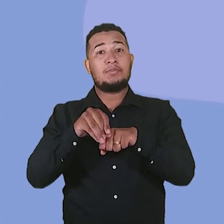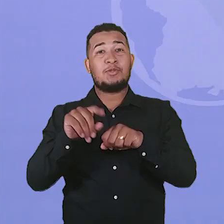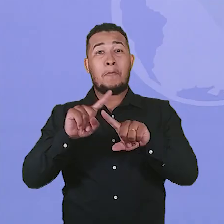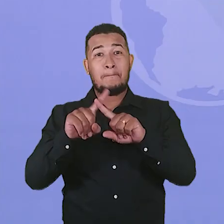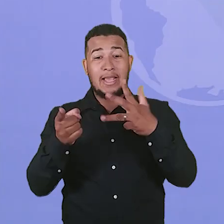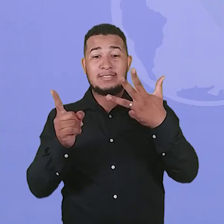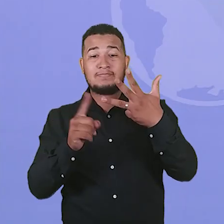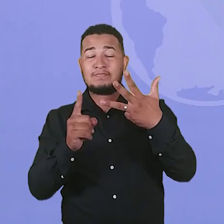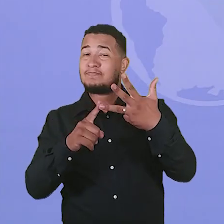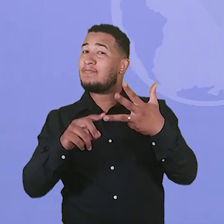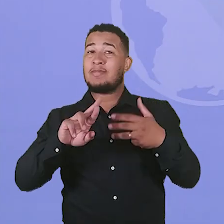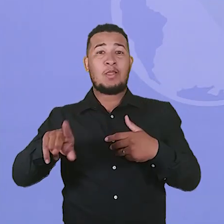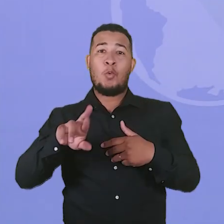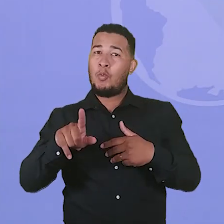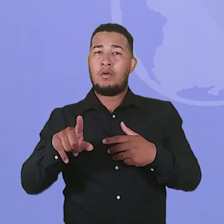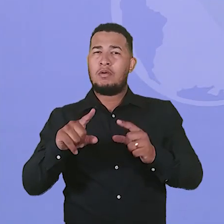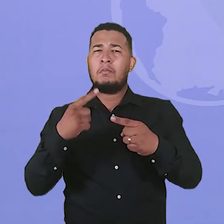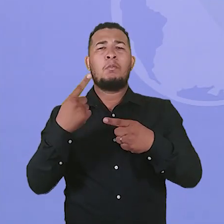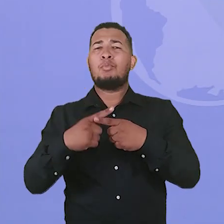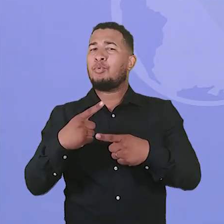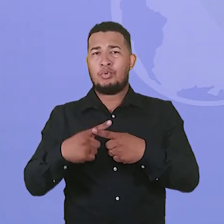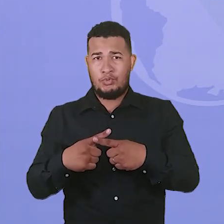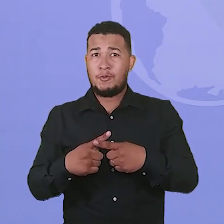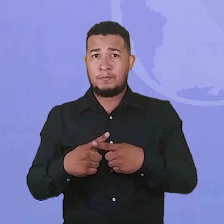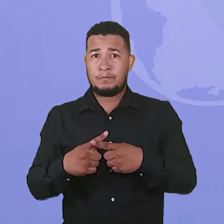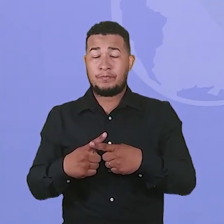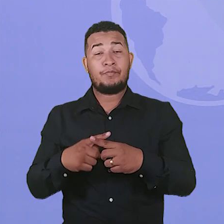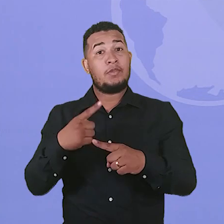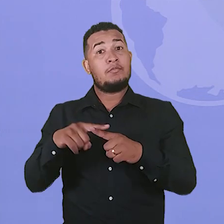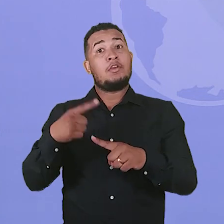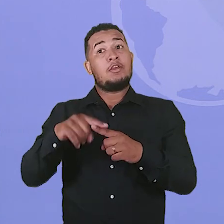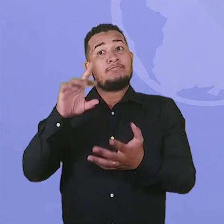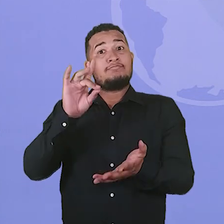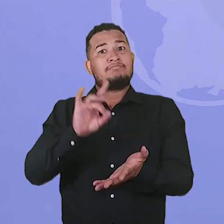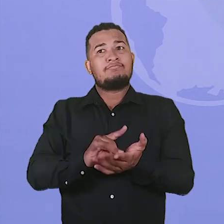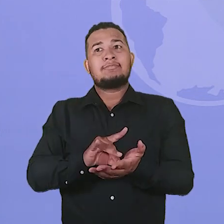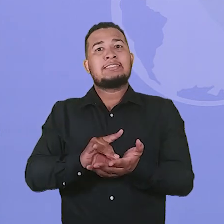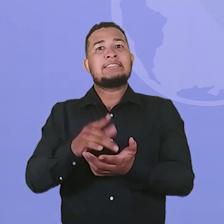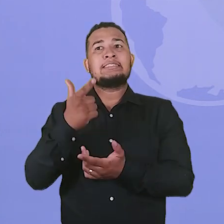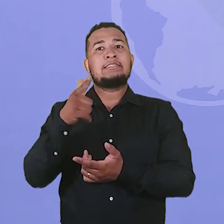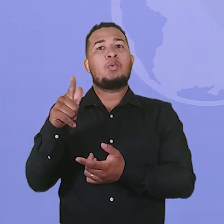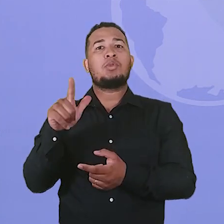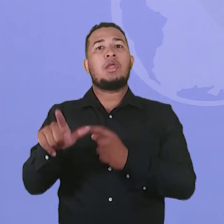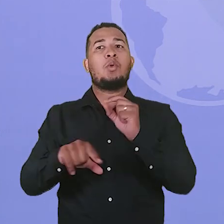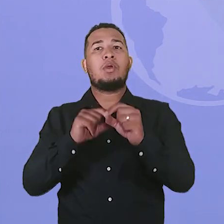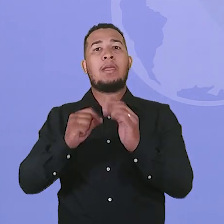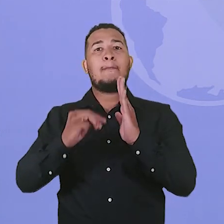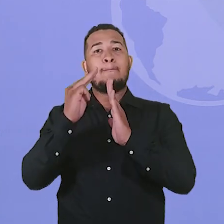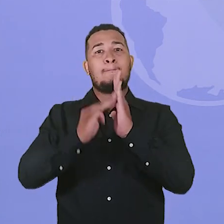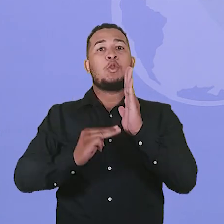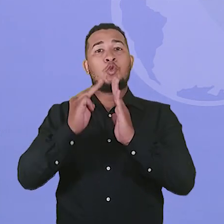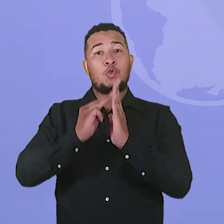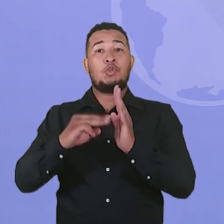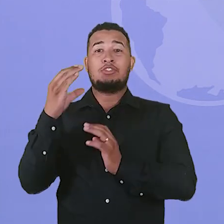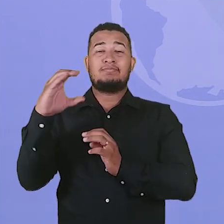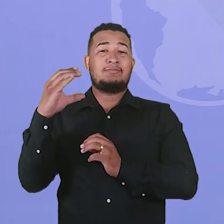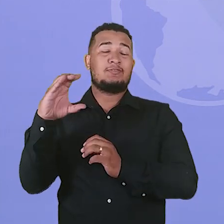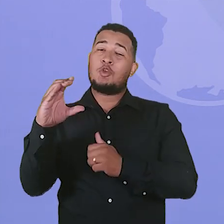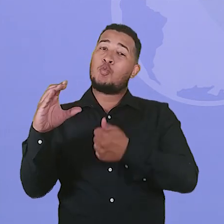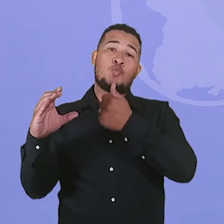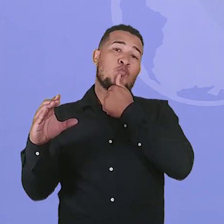é um conhecimento científico. Por que ele ainda não é um conhecimento científico? Porque ele ainda não possui a